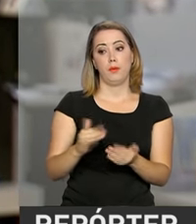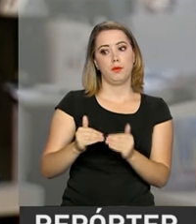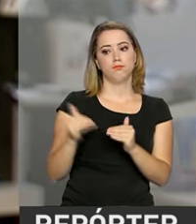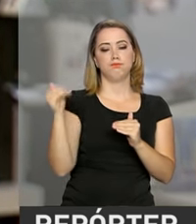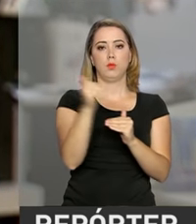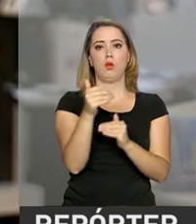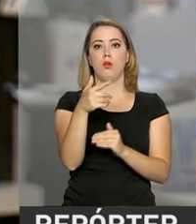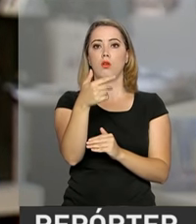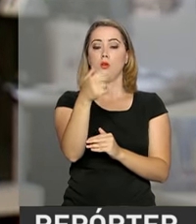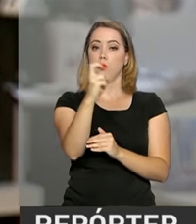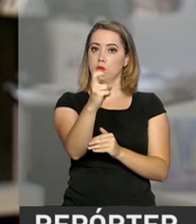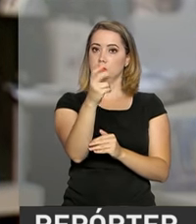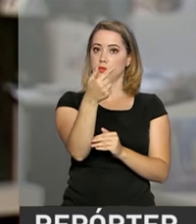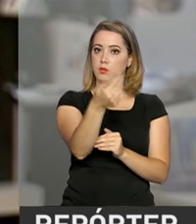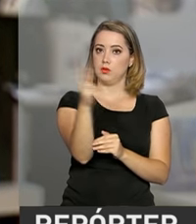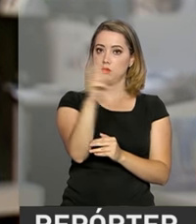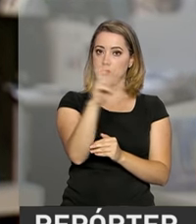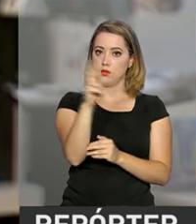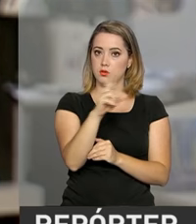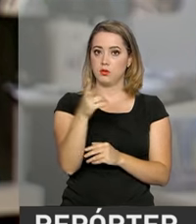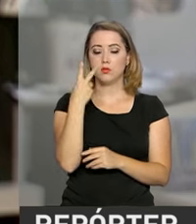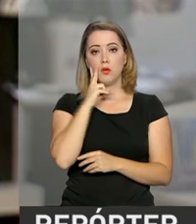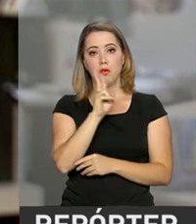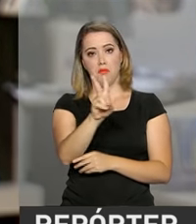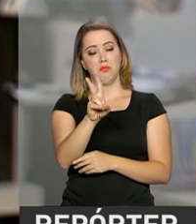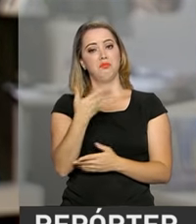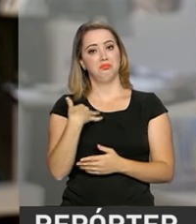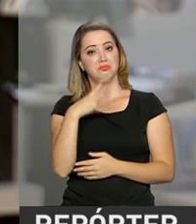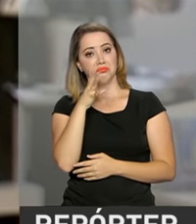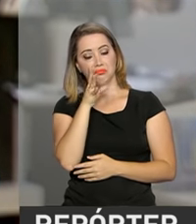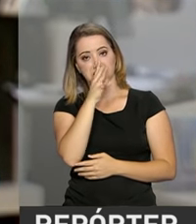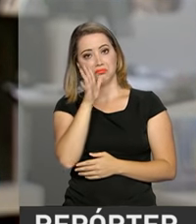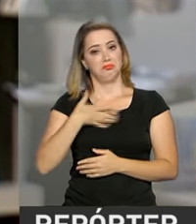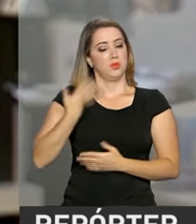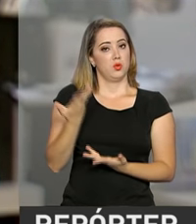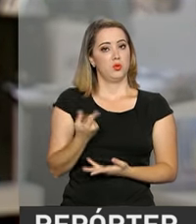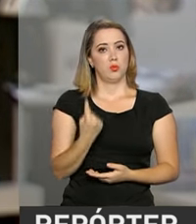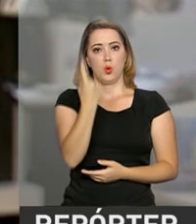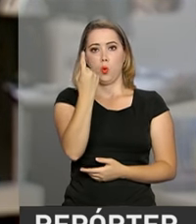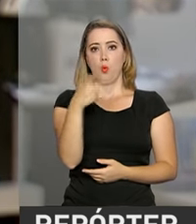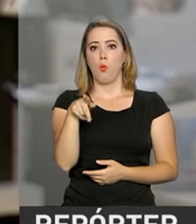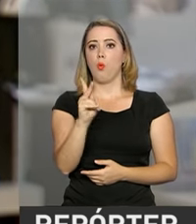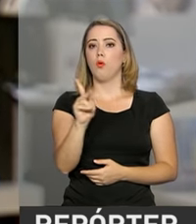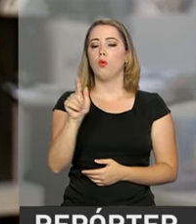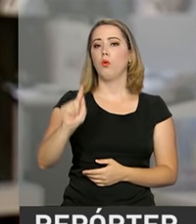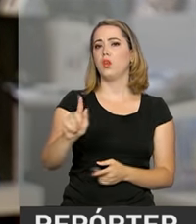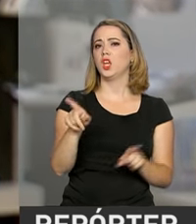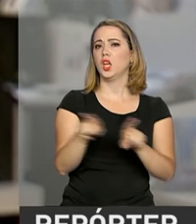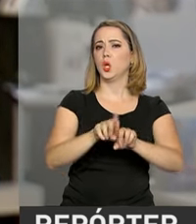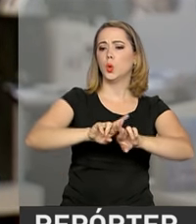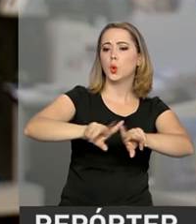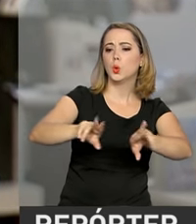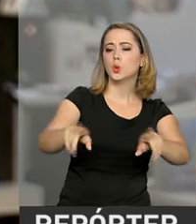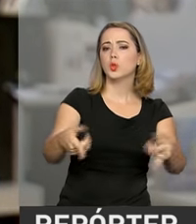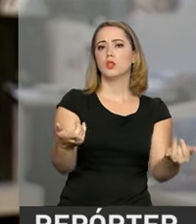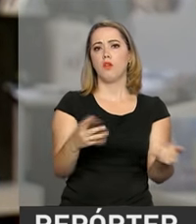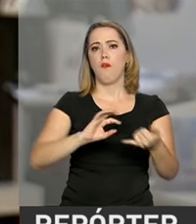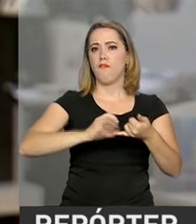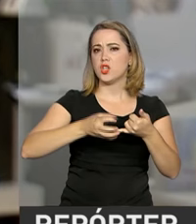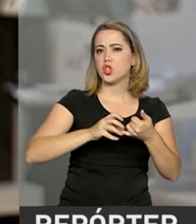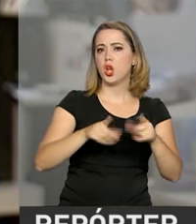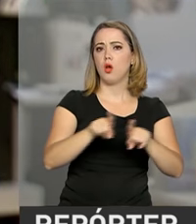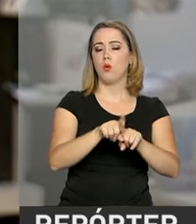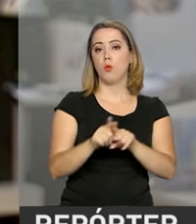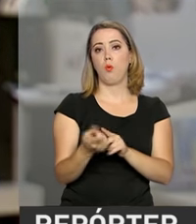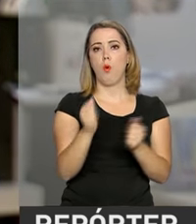mais com R 57 e a quantidade até surpreendeu 1 kg de farinha de mandioca 3 kg de feijão 5 kg de arroz 1